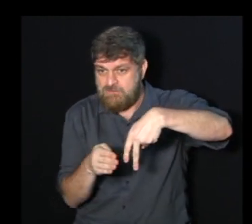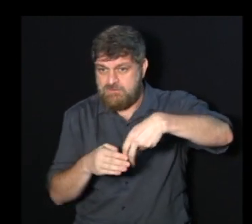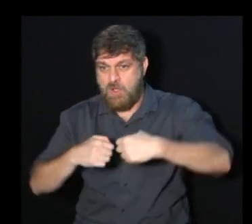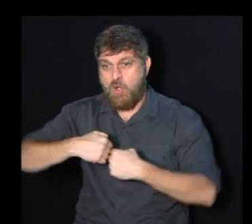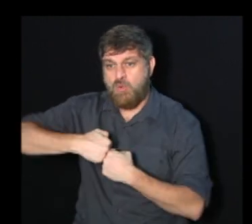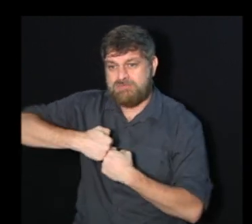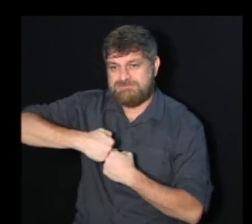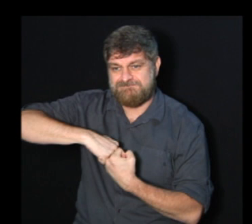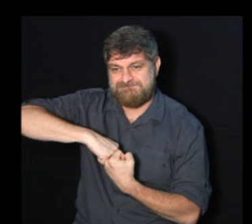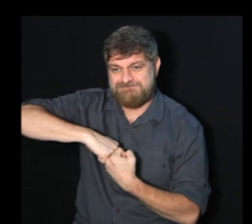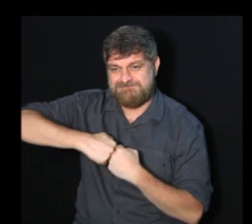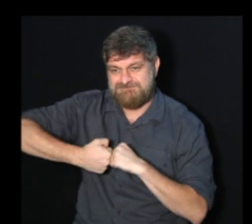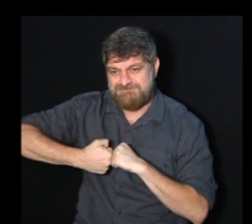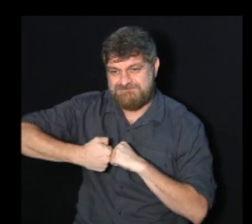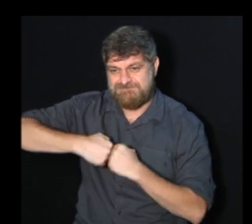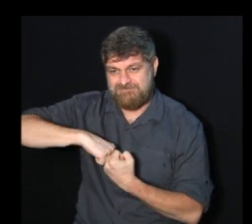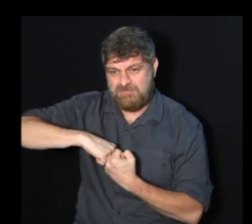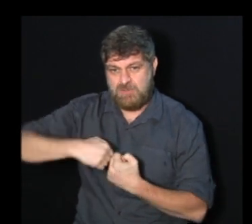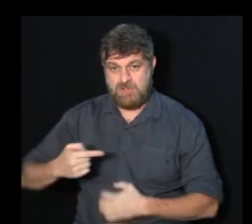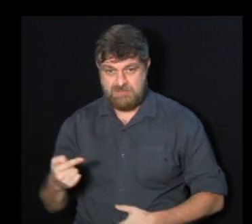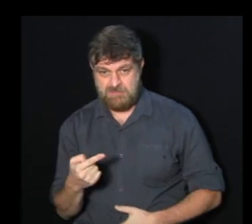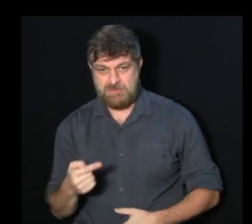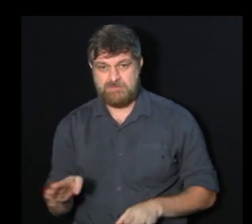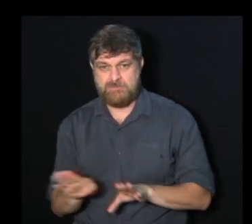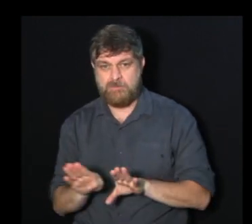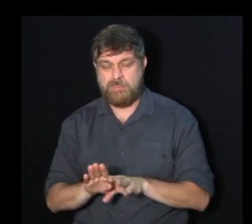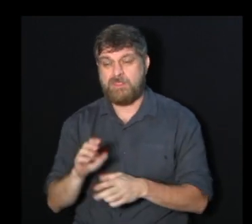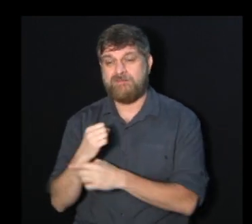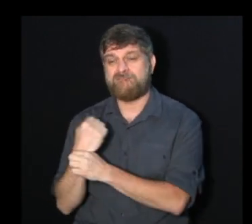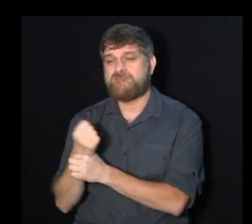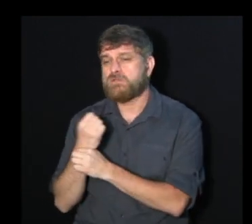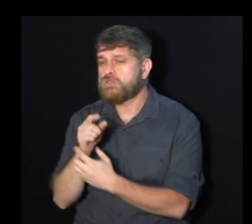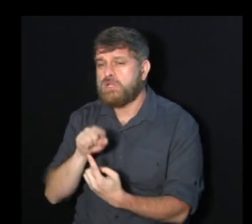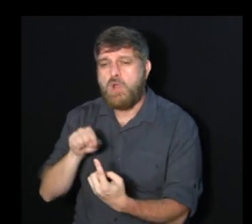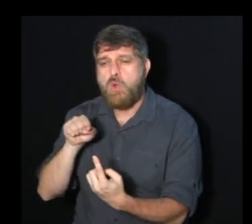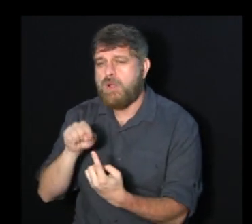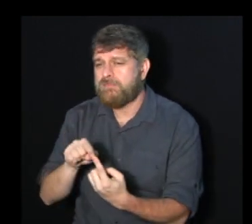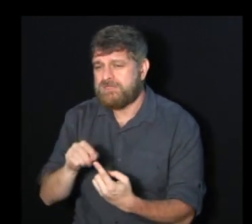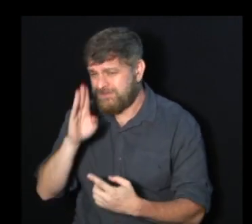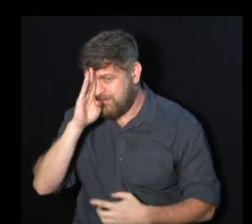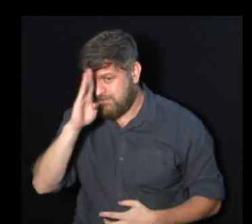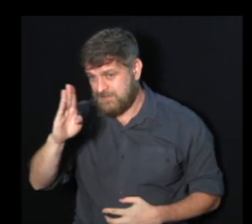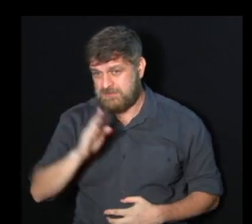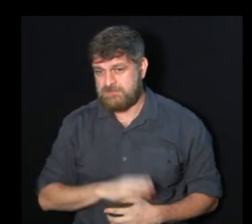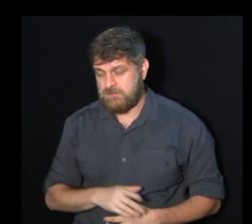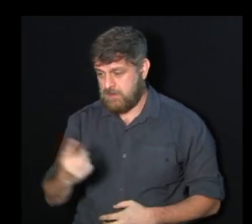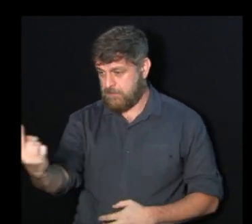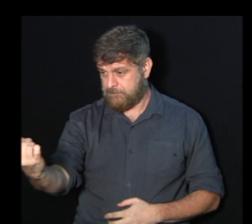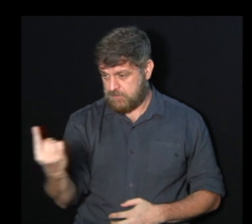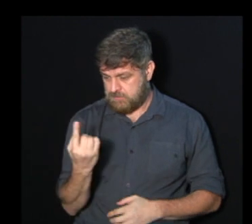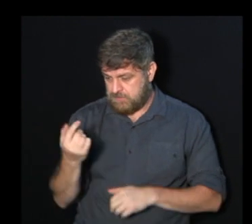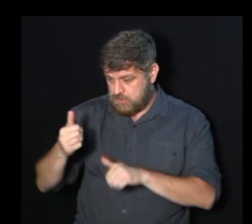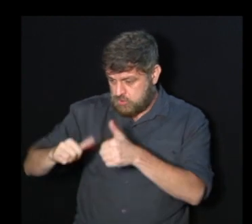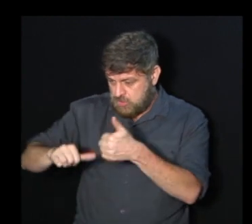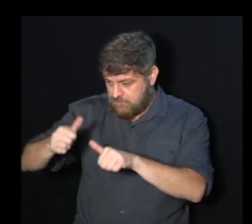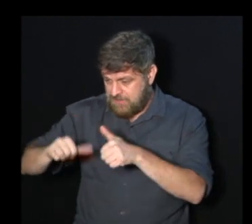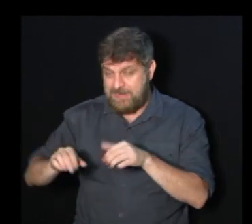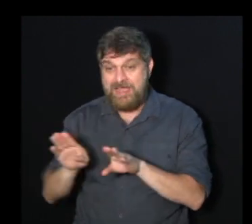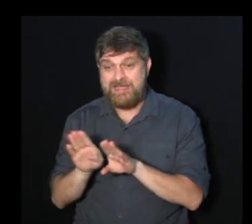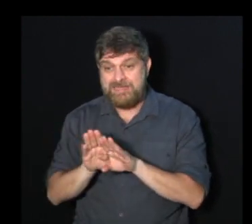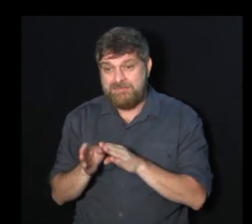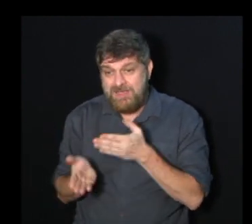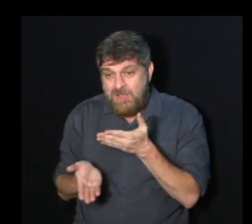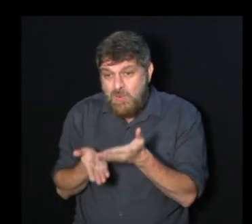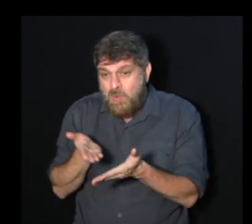Bom, a intervenção da fisioterapia, igual a Laísa disse, tá? O nosso objetivo principal é avaliar o paciente e o tratamento, isso é um